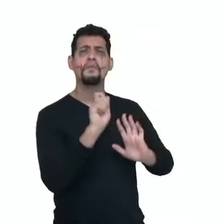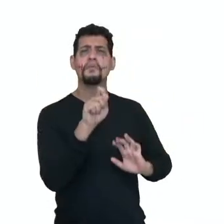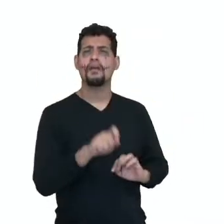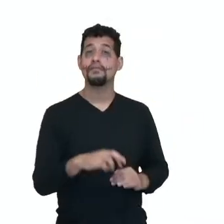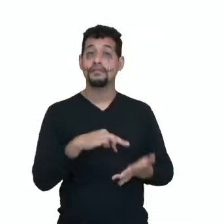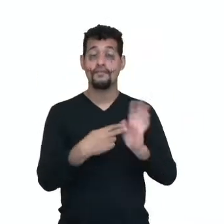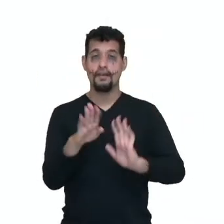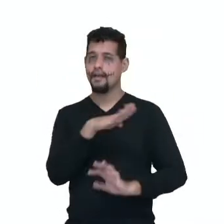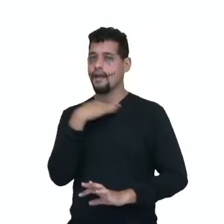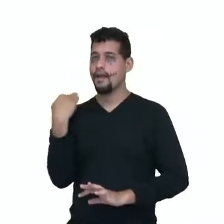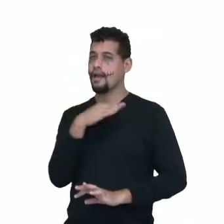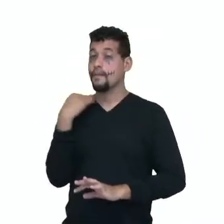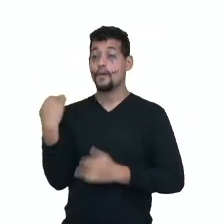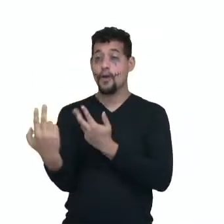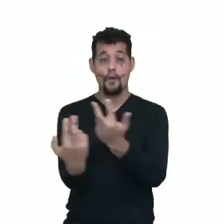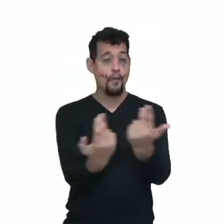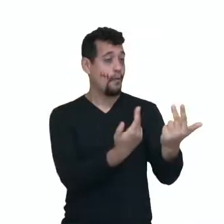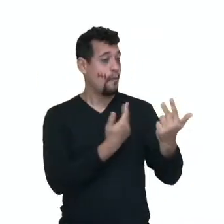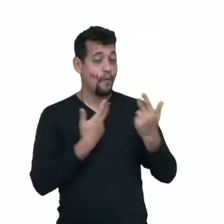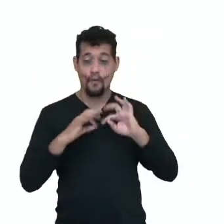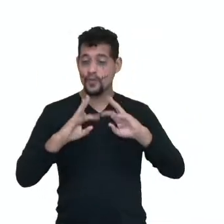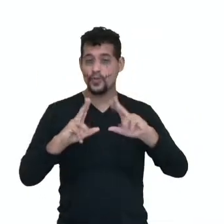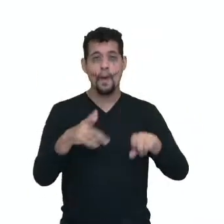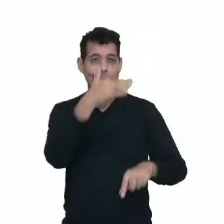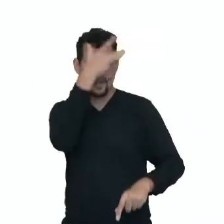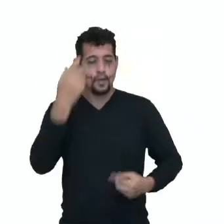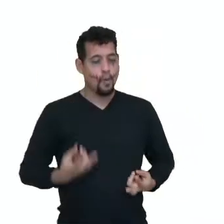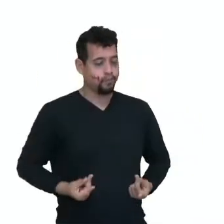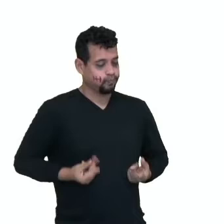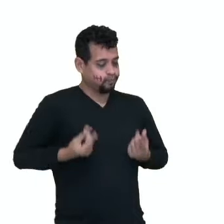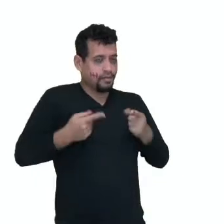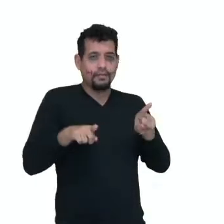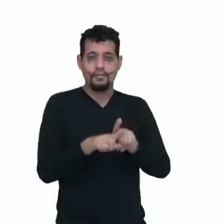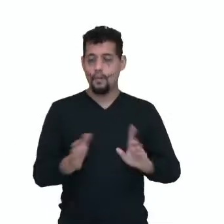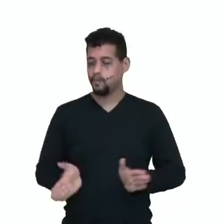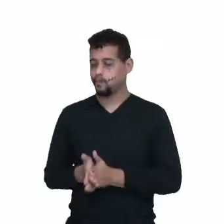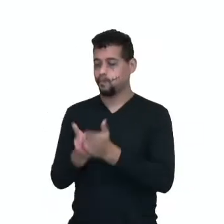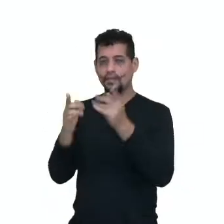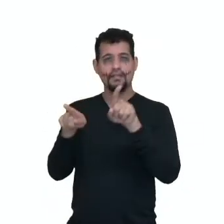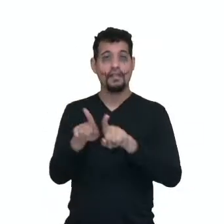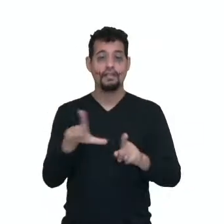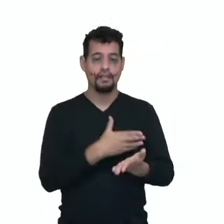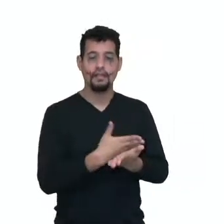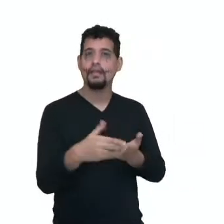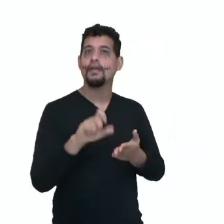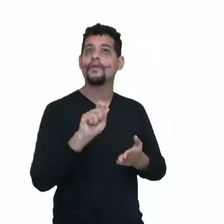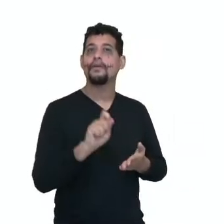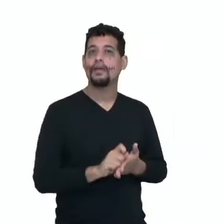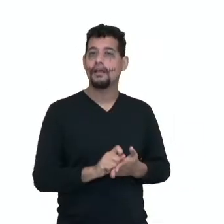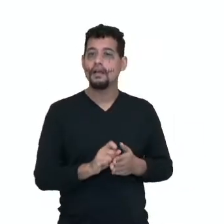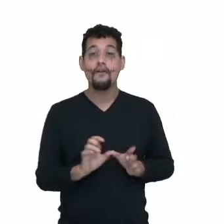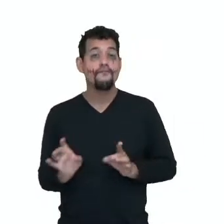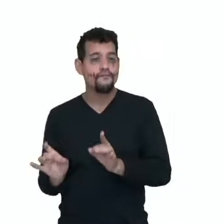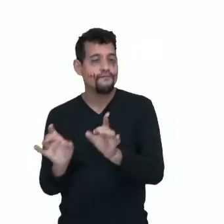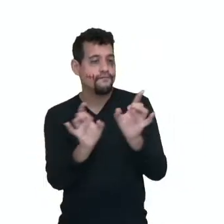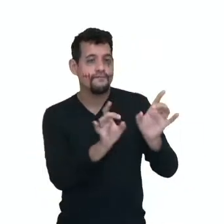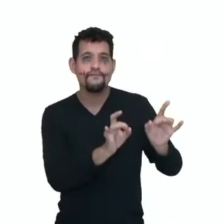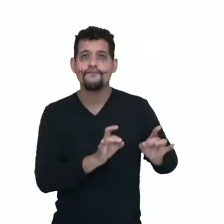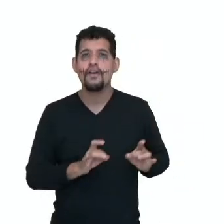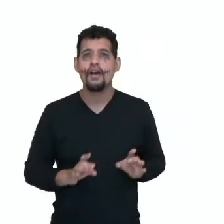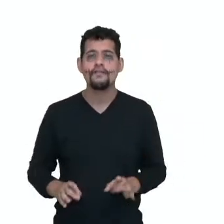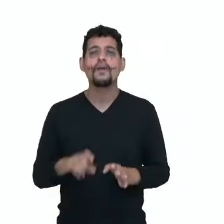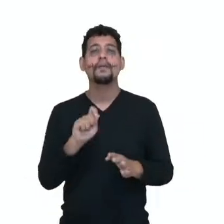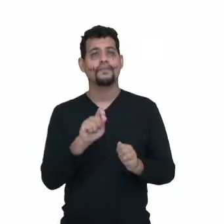es que la muerte nos iguala a todos, ricos y pobres. El nombre tiene su origen en los vendedores de